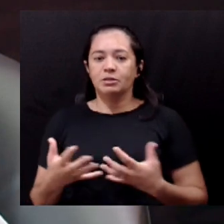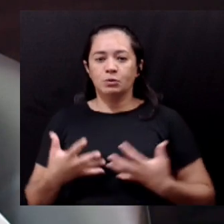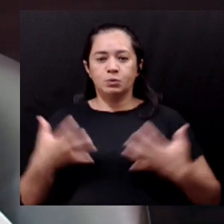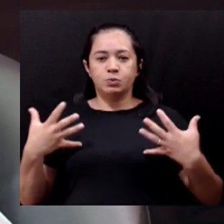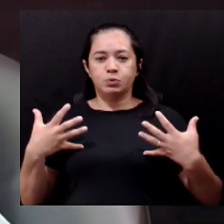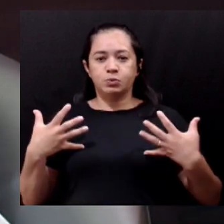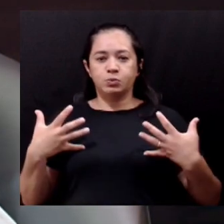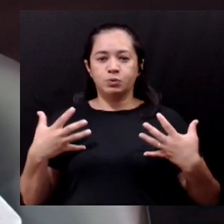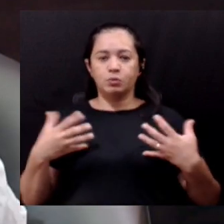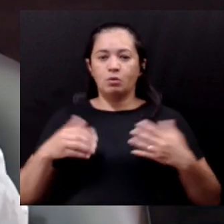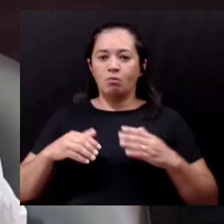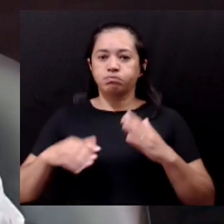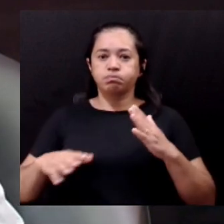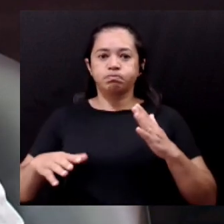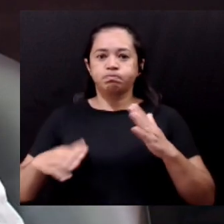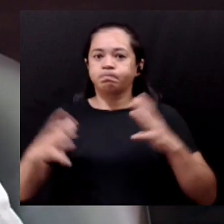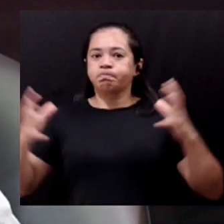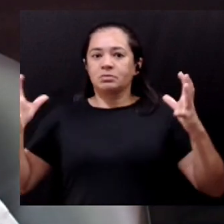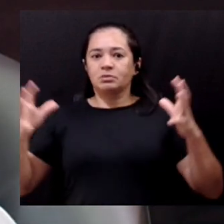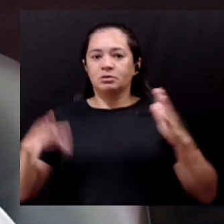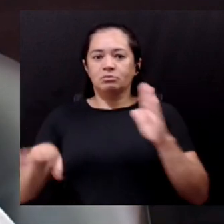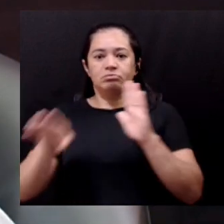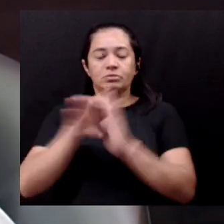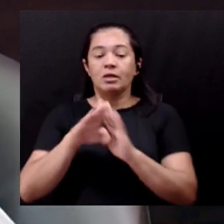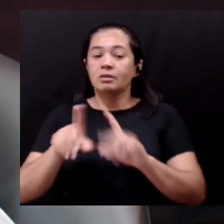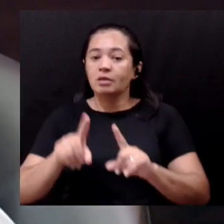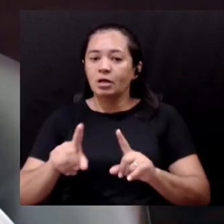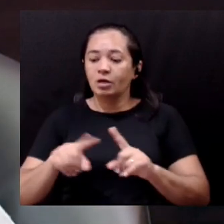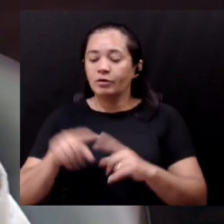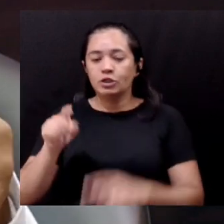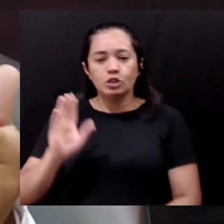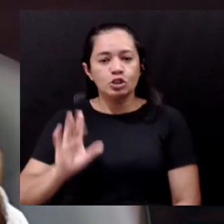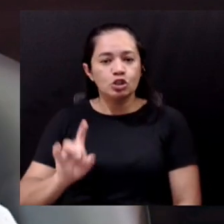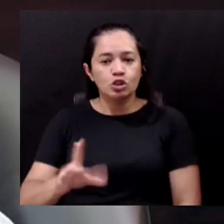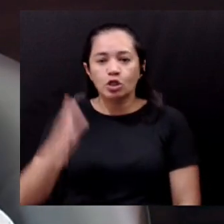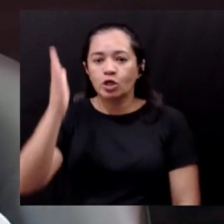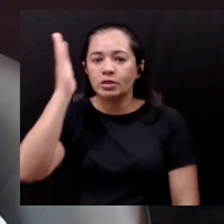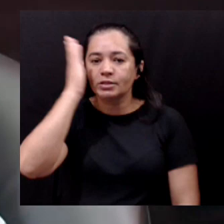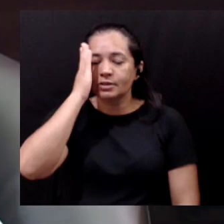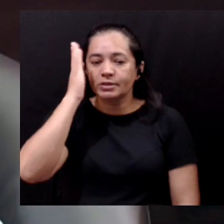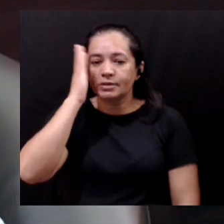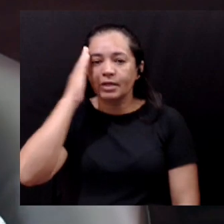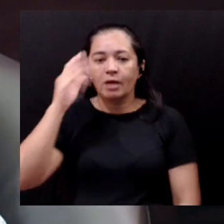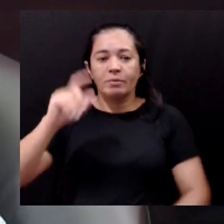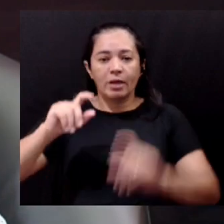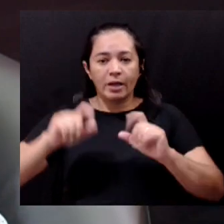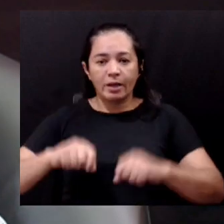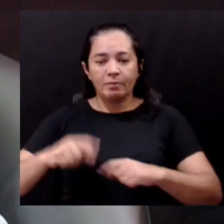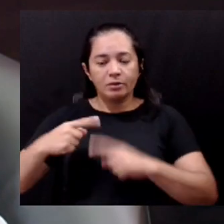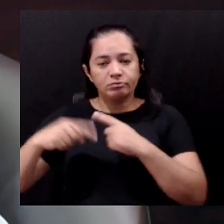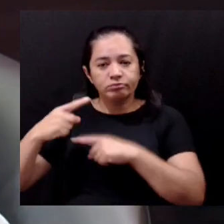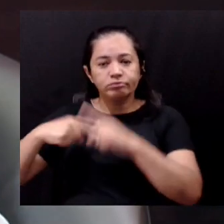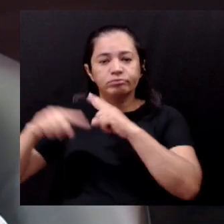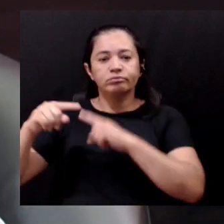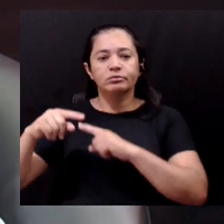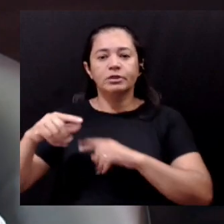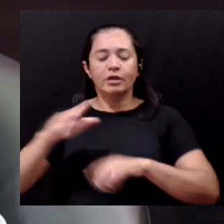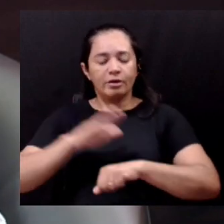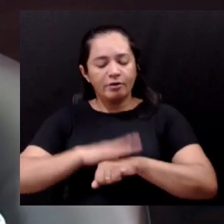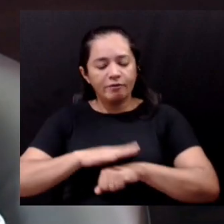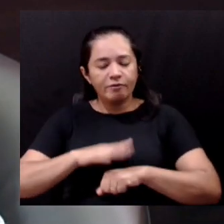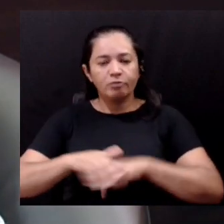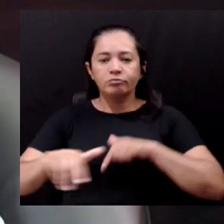vai fazer com que o sujeito tome consciência da sua capacidade e desempenhe as suas funções de